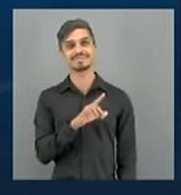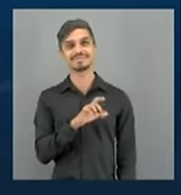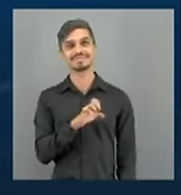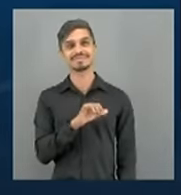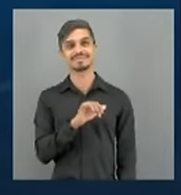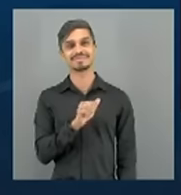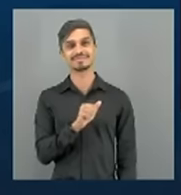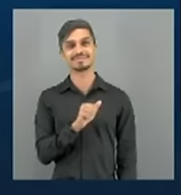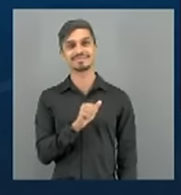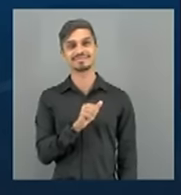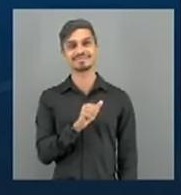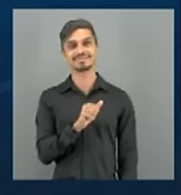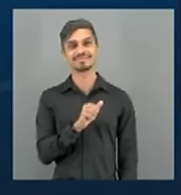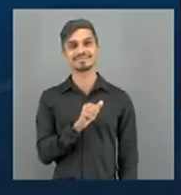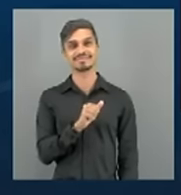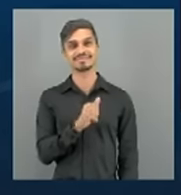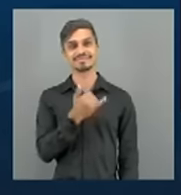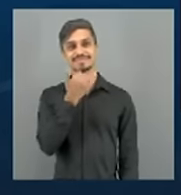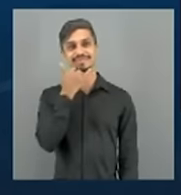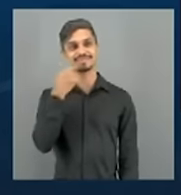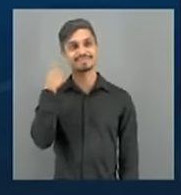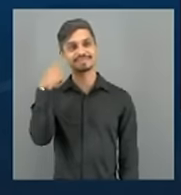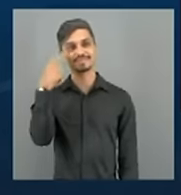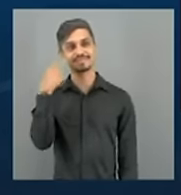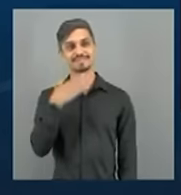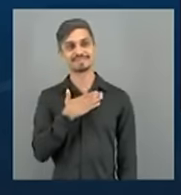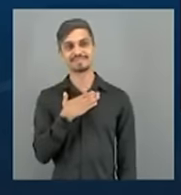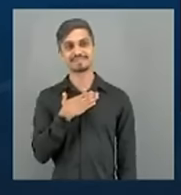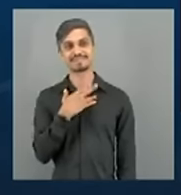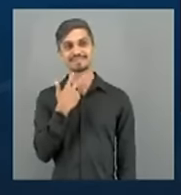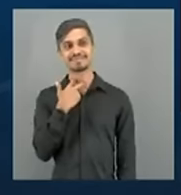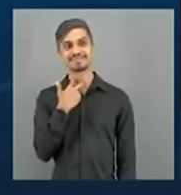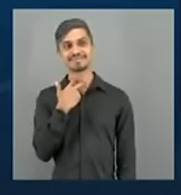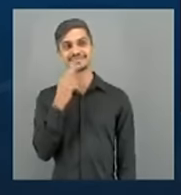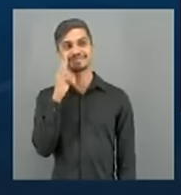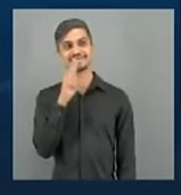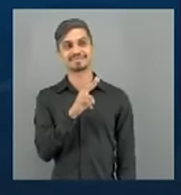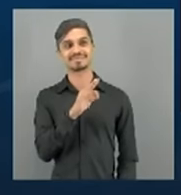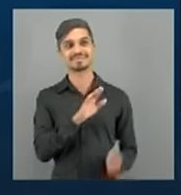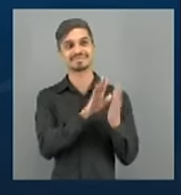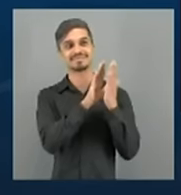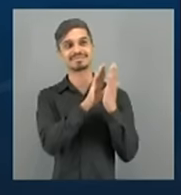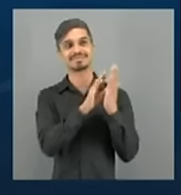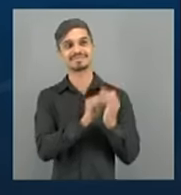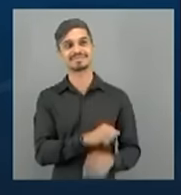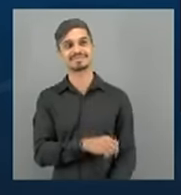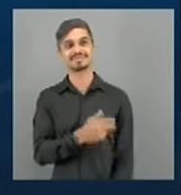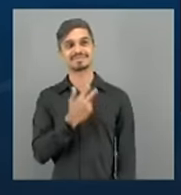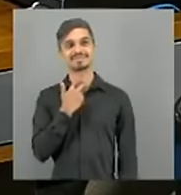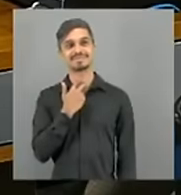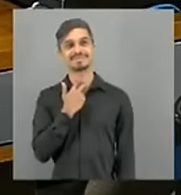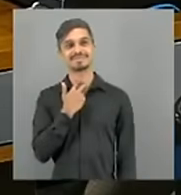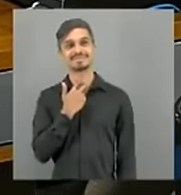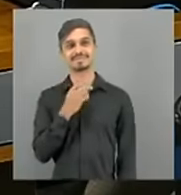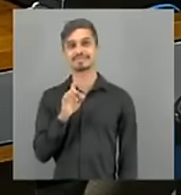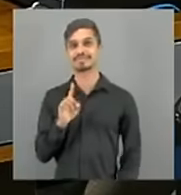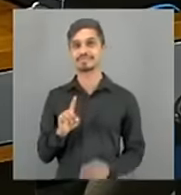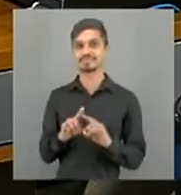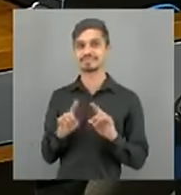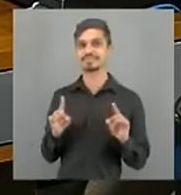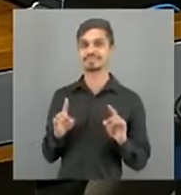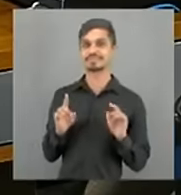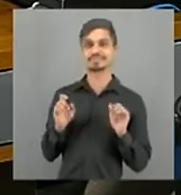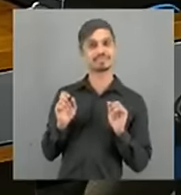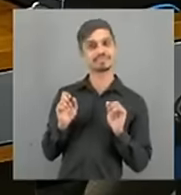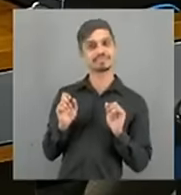vou. Isso é loucura da minha, não da minha tem cabeça. Problema. Eu não vou enfrentar o presidente do São Paulo. Mas, não tem, mas tem fundamento, né?